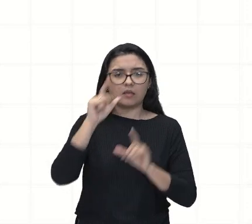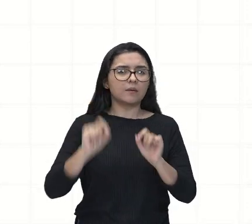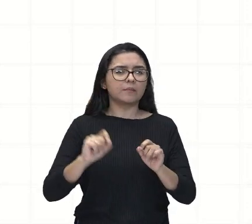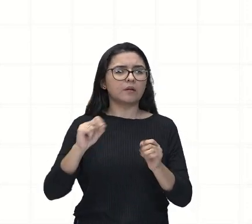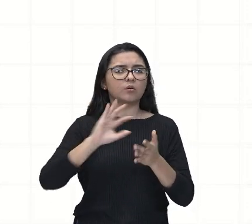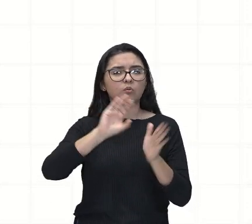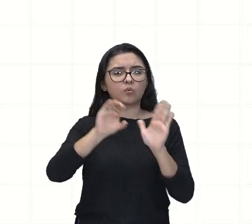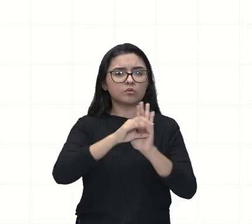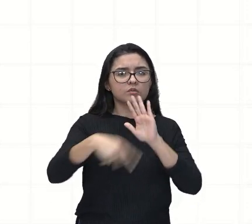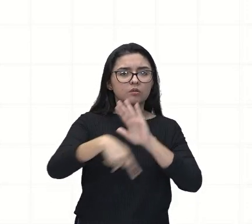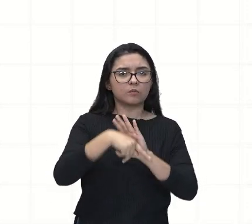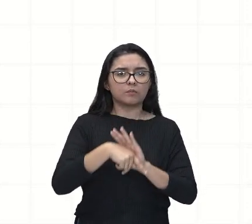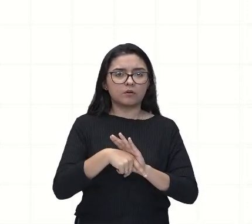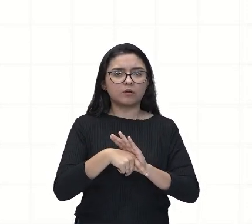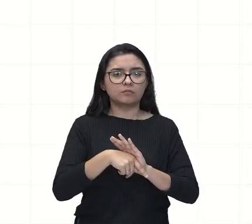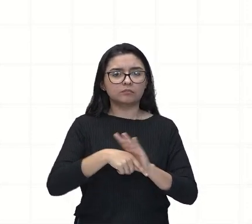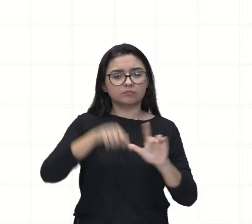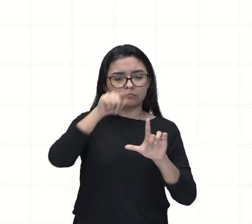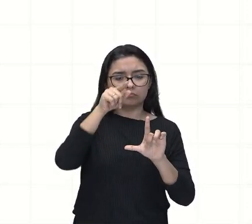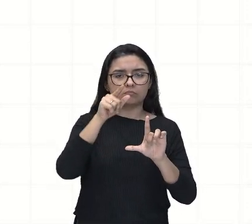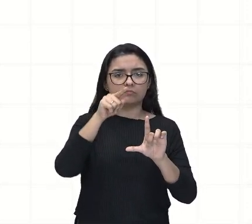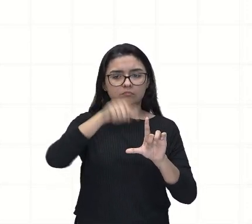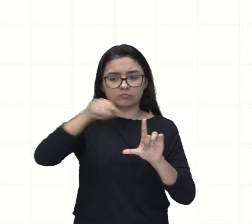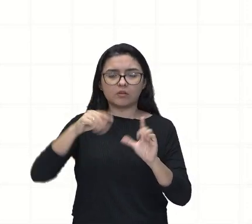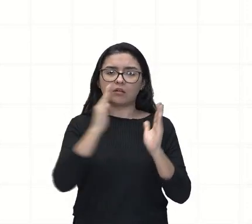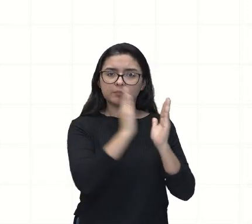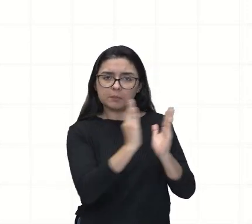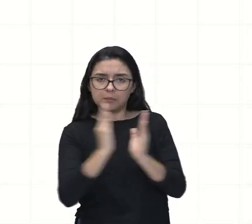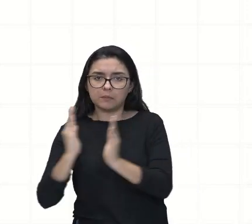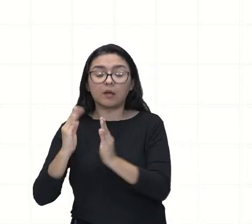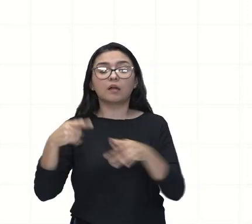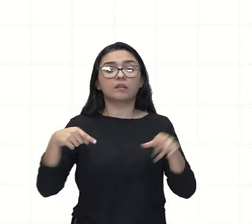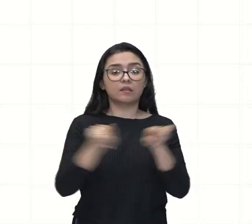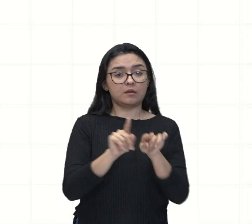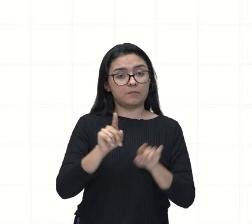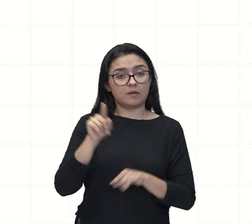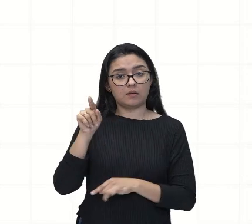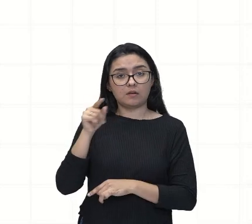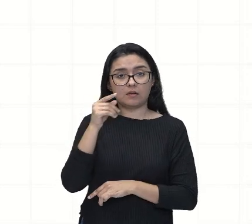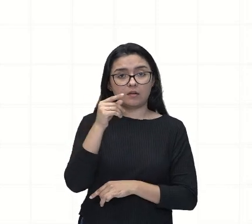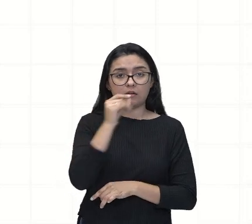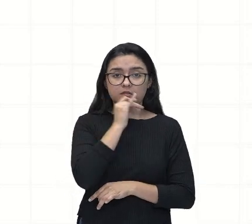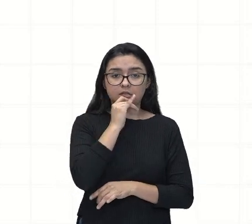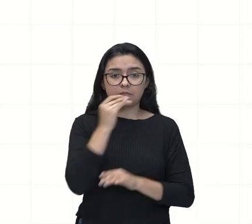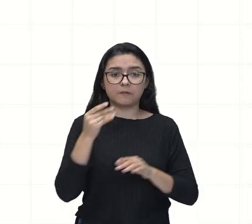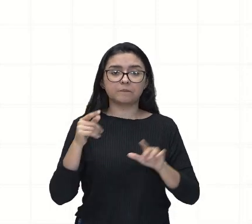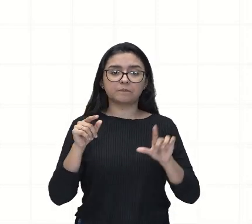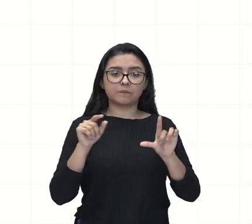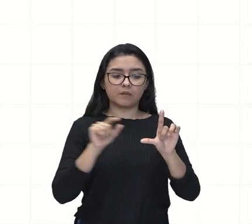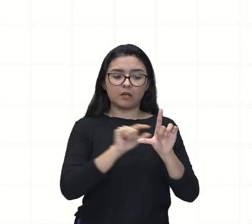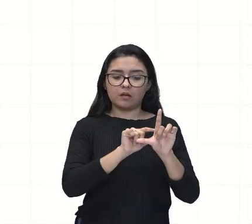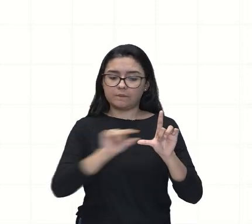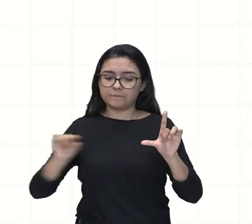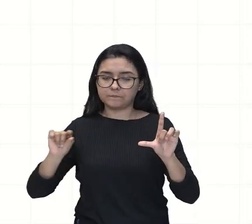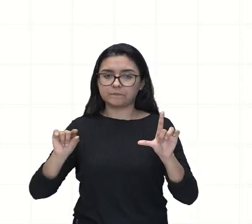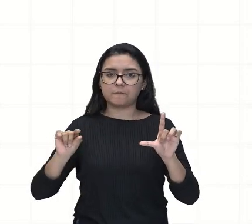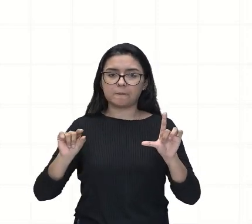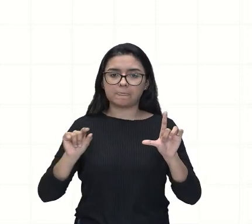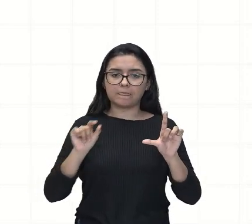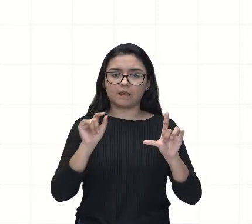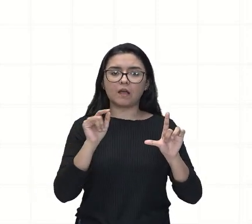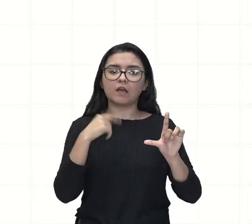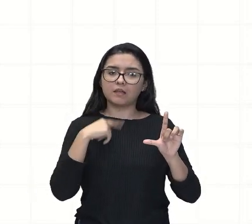a gente vai estar trabalhando com intervalos? Pois é, aqui ó, na base de cada coluna, eu vou ter